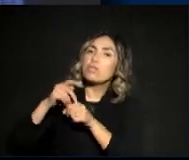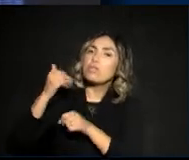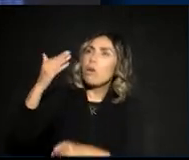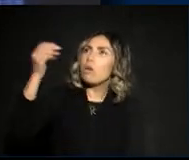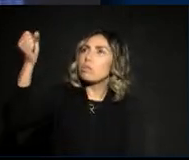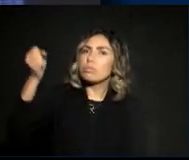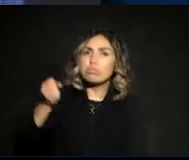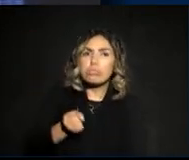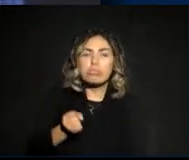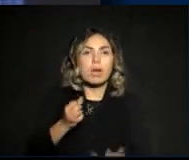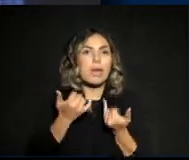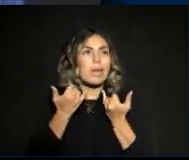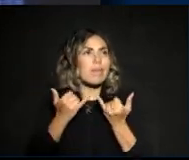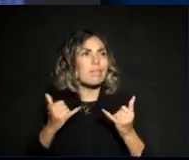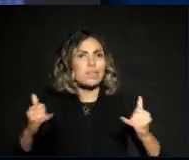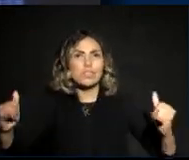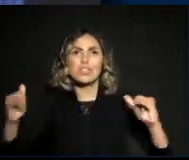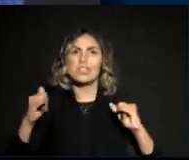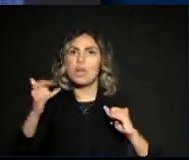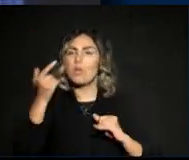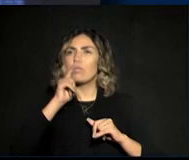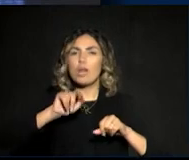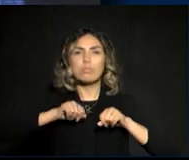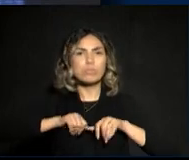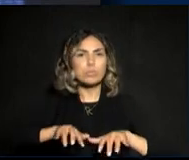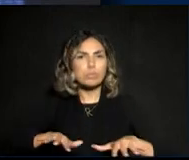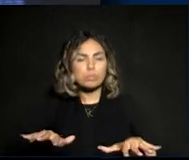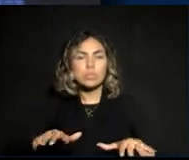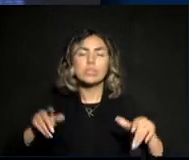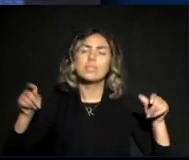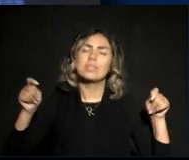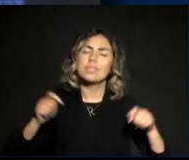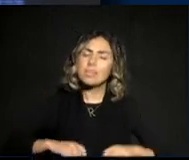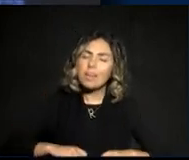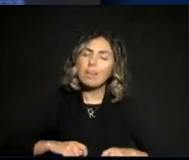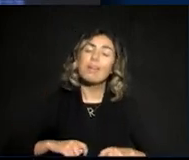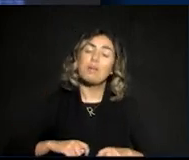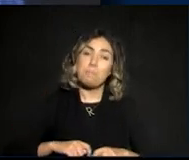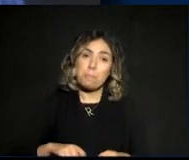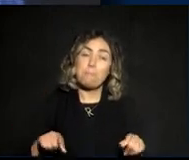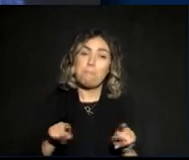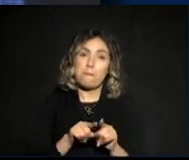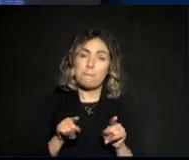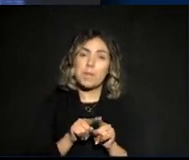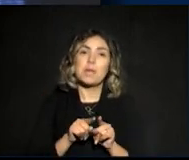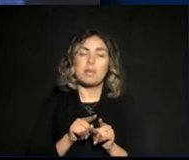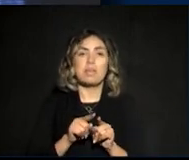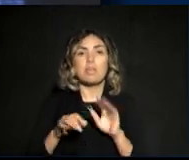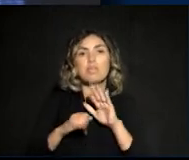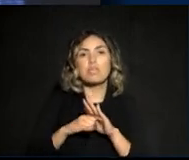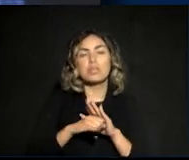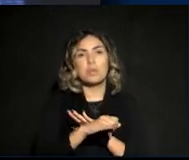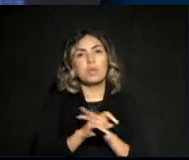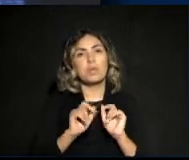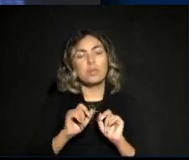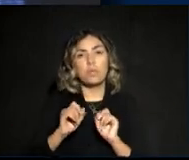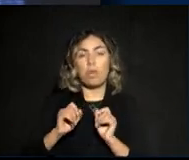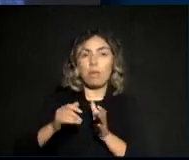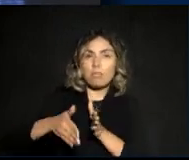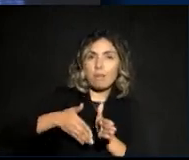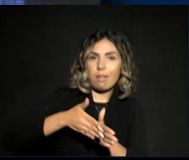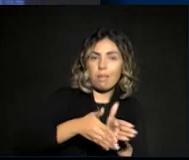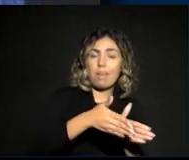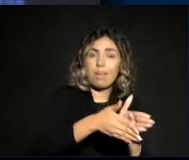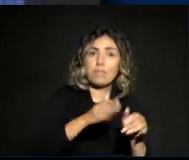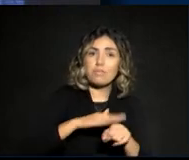para de energia para geração para transmissão na nós torcemos investimento estrangeiro para ferrovia